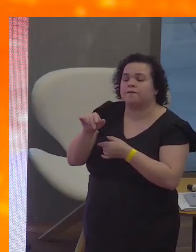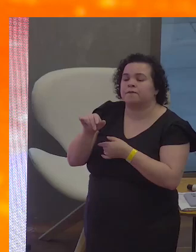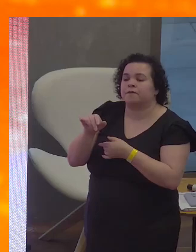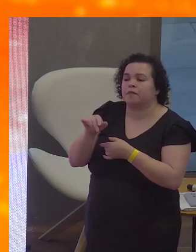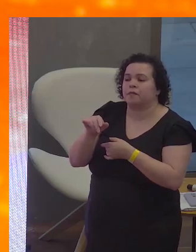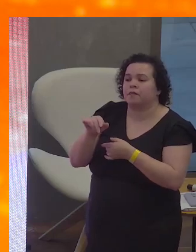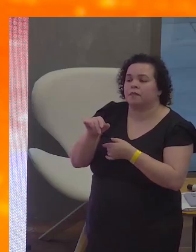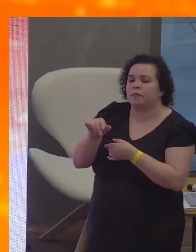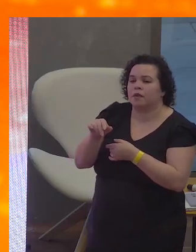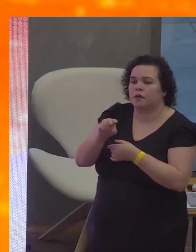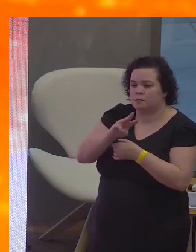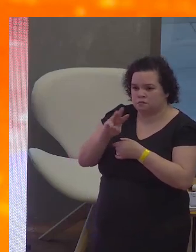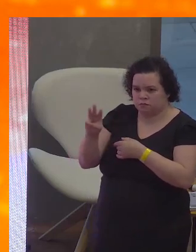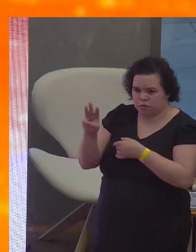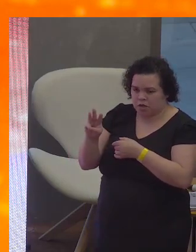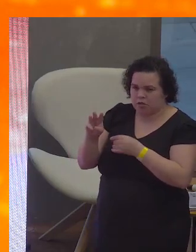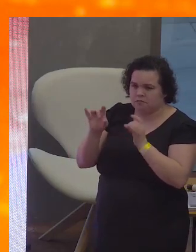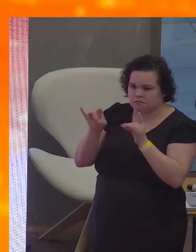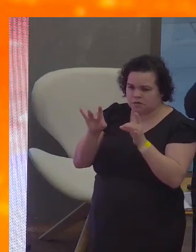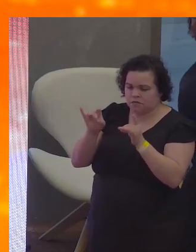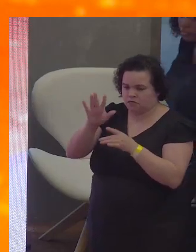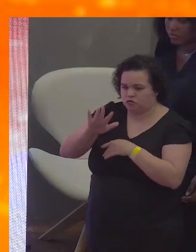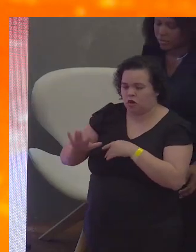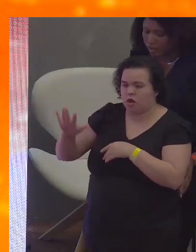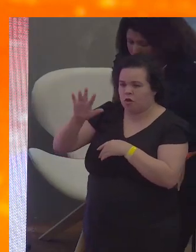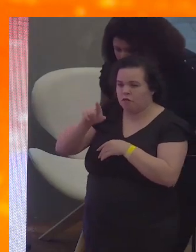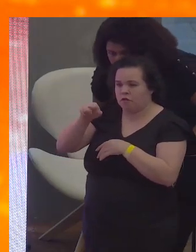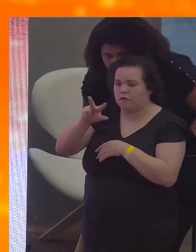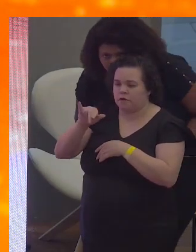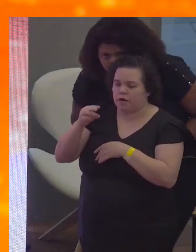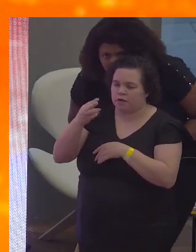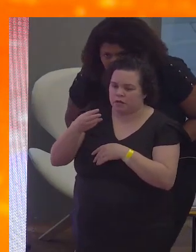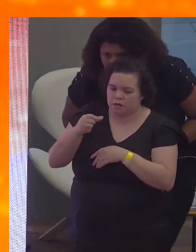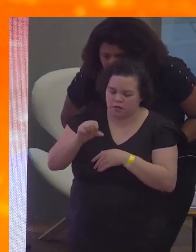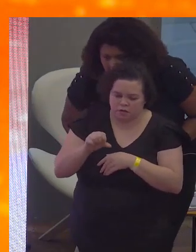peguei uma plataforma específica, no geral, você encontra 39.